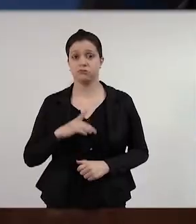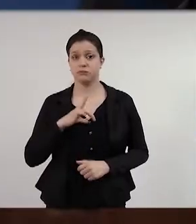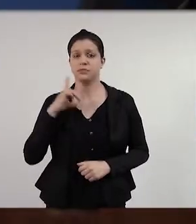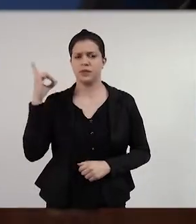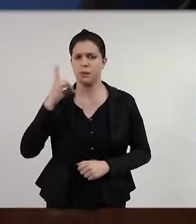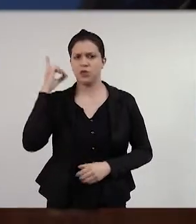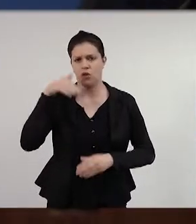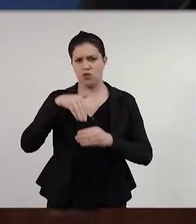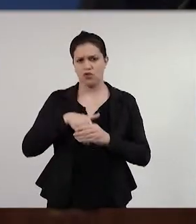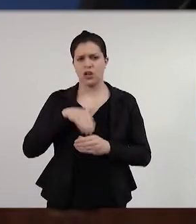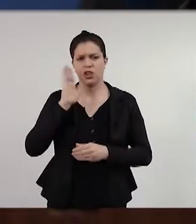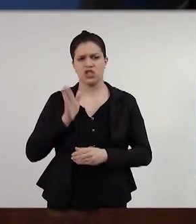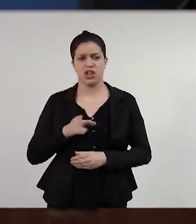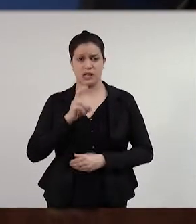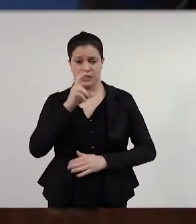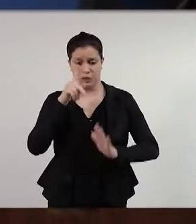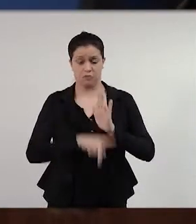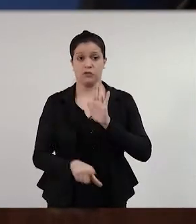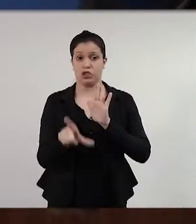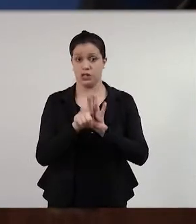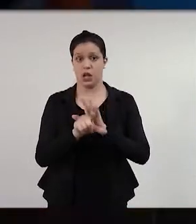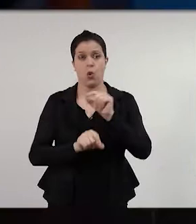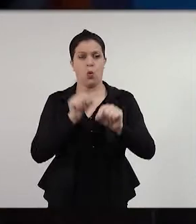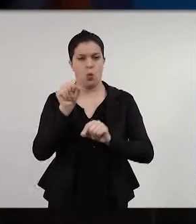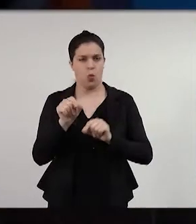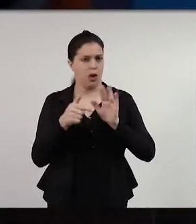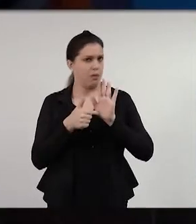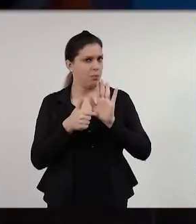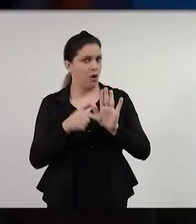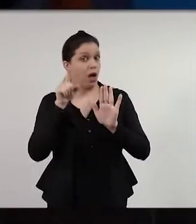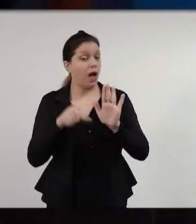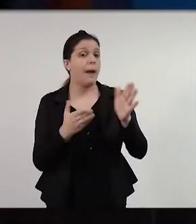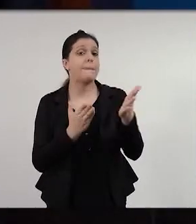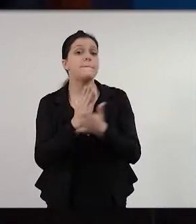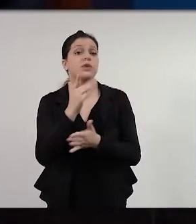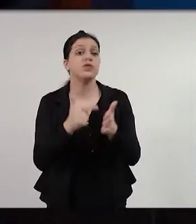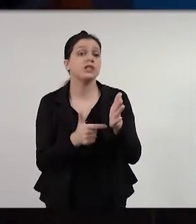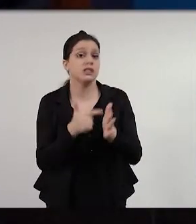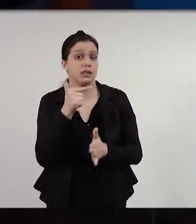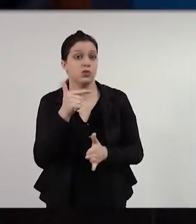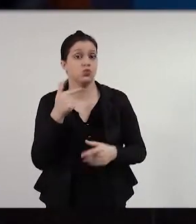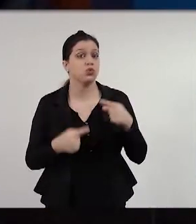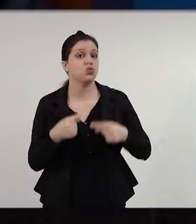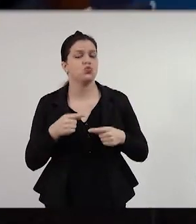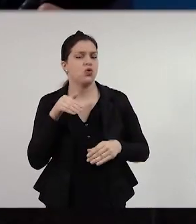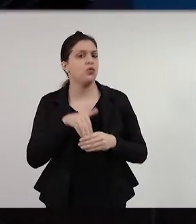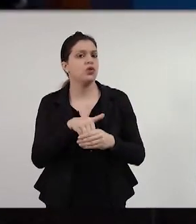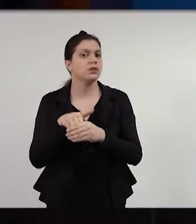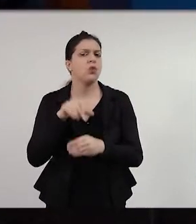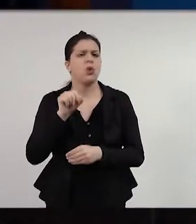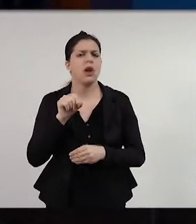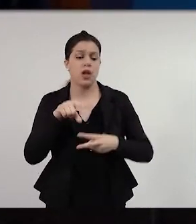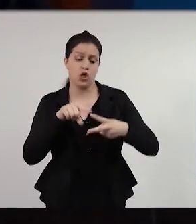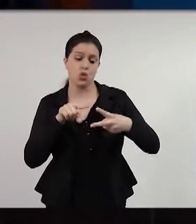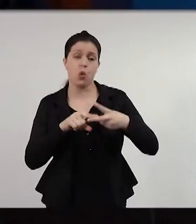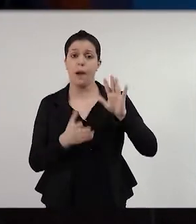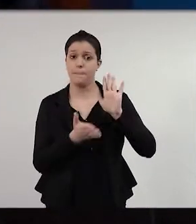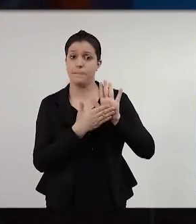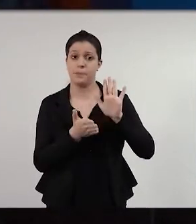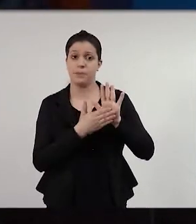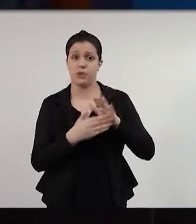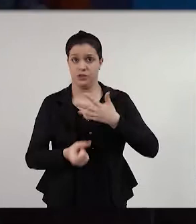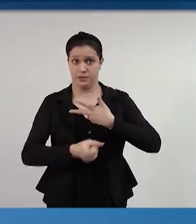Os deputados votaram 5 projetos de lei. O destaque foi a aprovação em segunda votação de 2 proposições